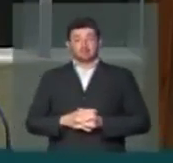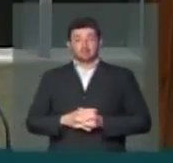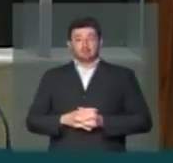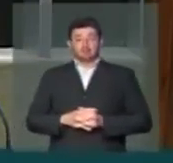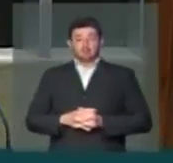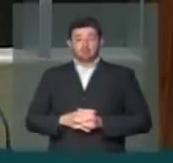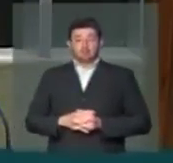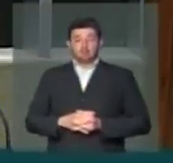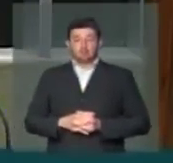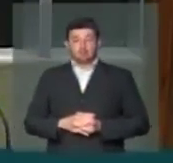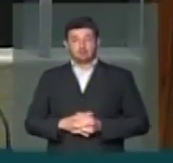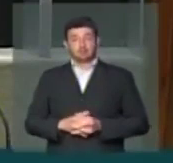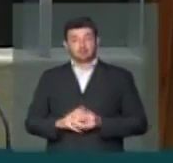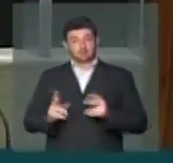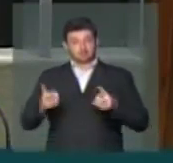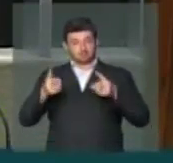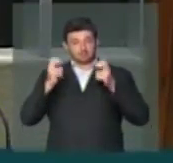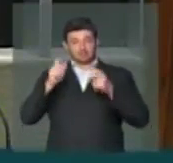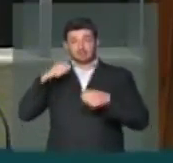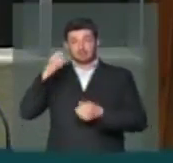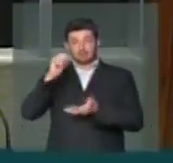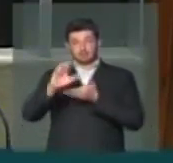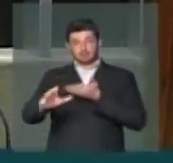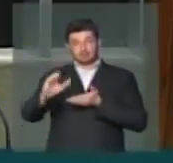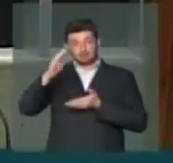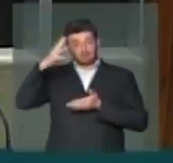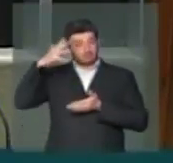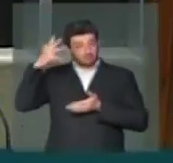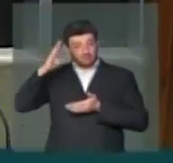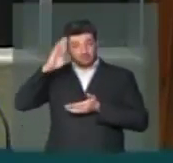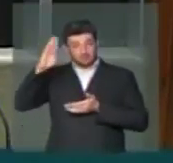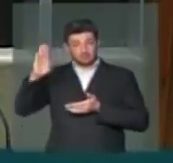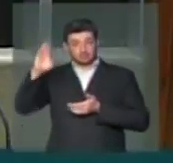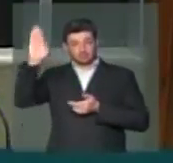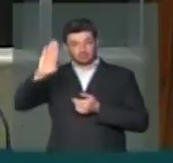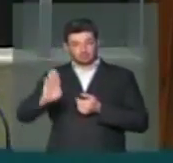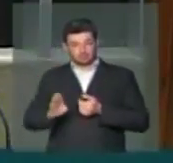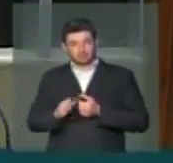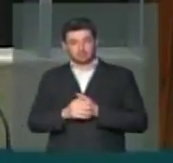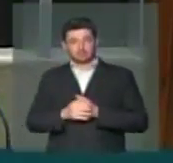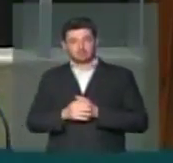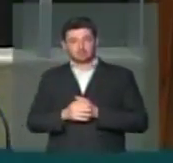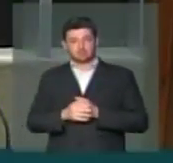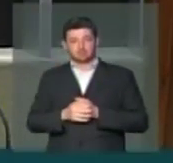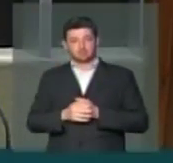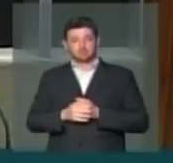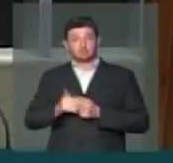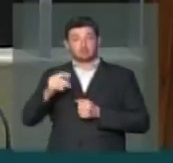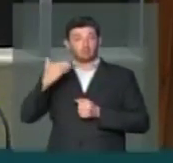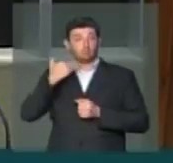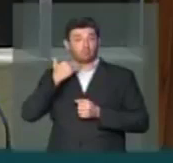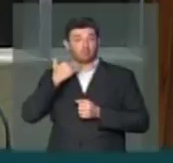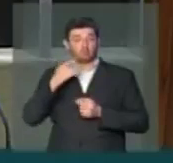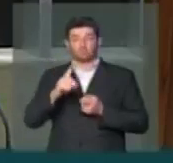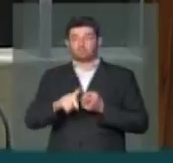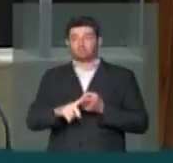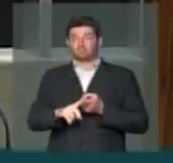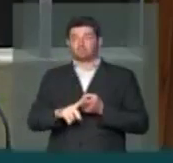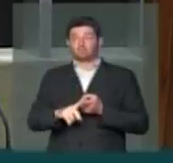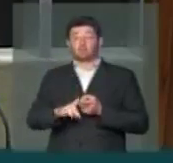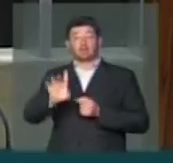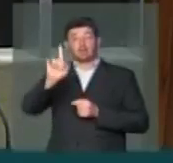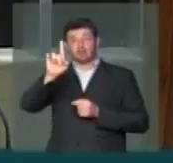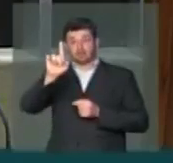Nós vemos que os grandes financiadores das atividades políticas no Brasil são bancos,